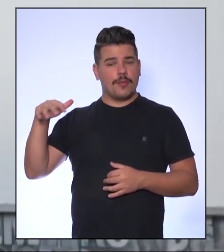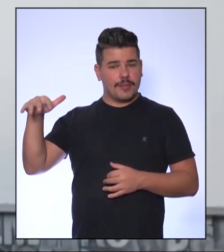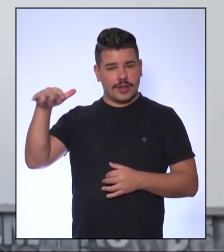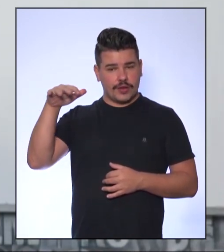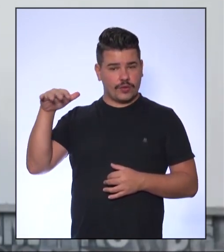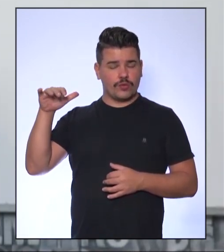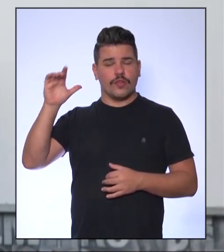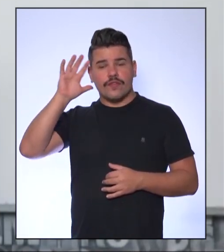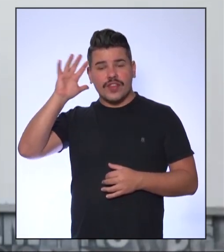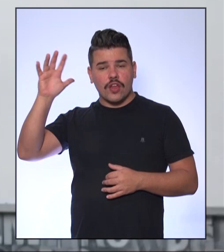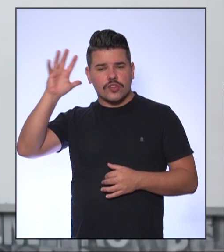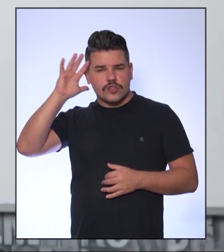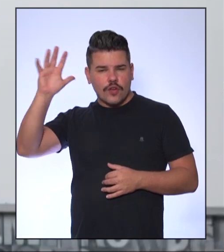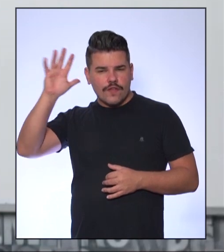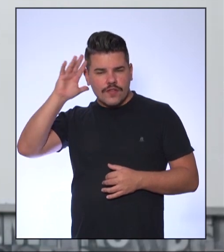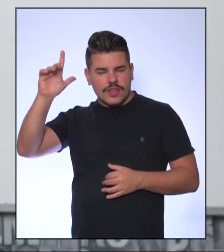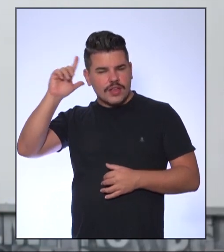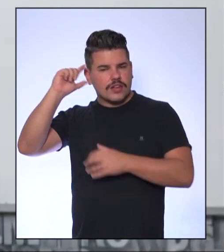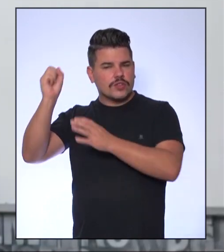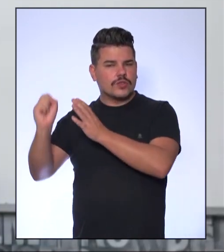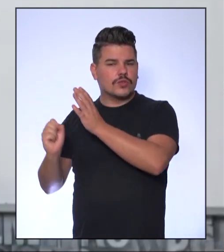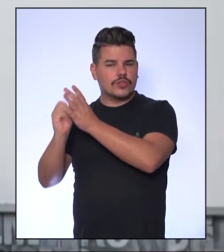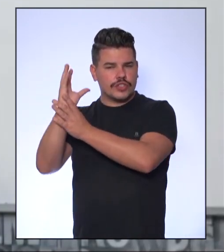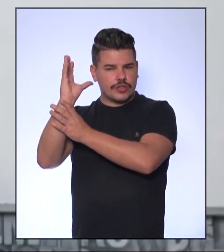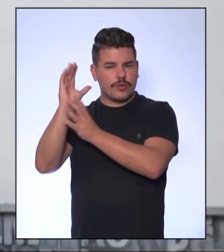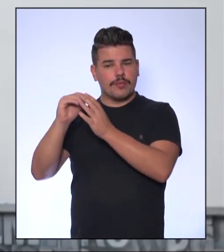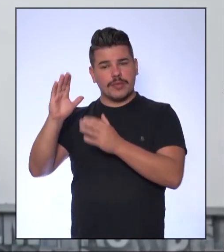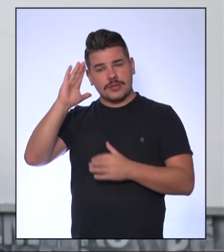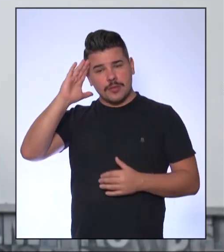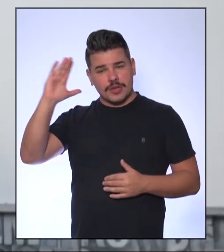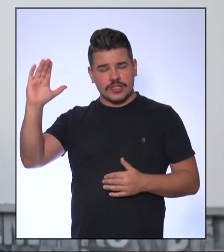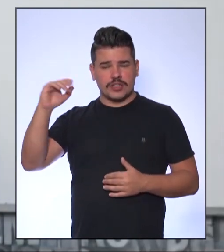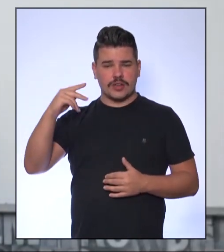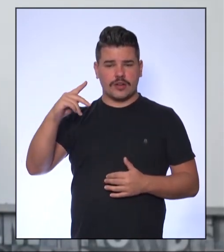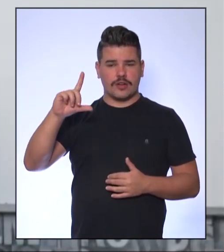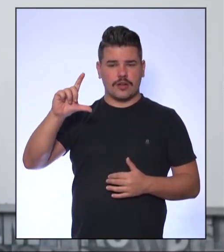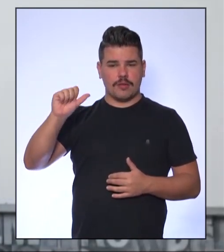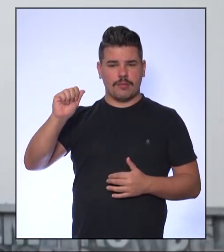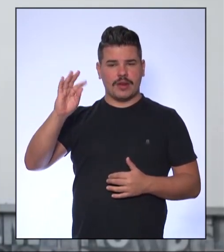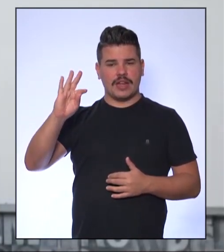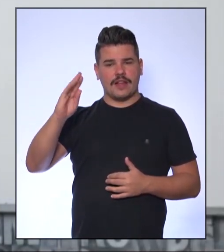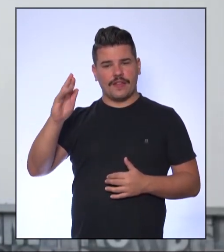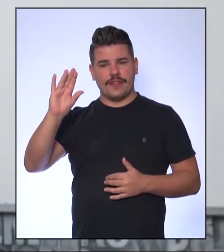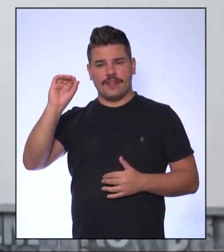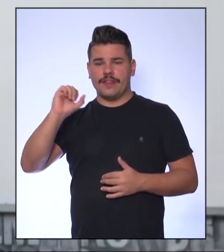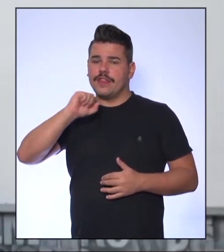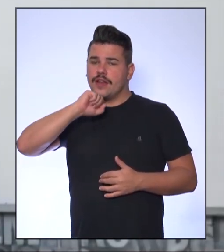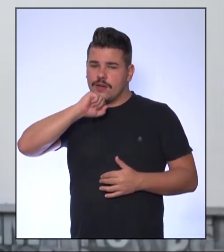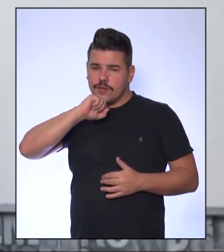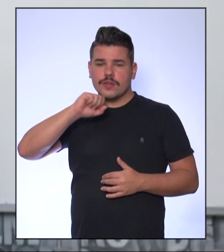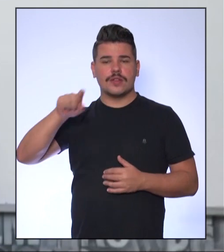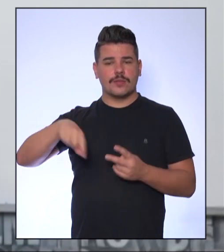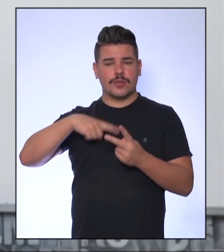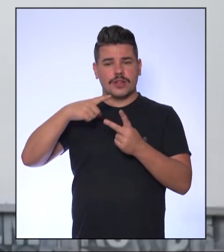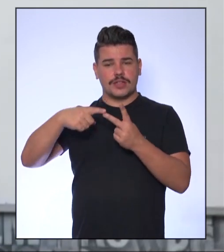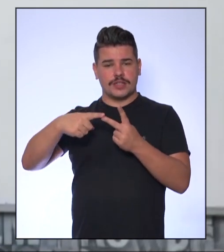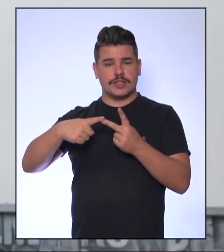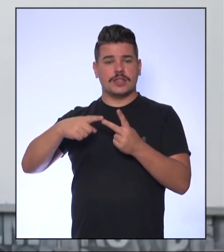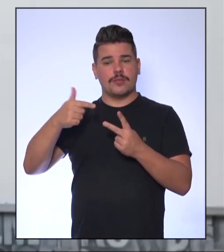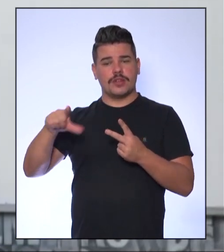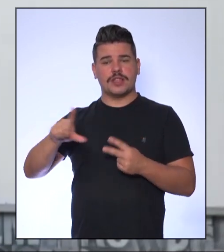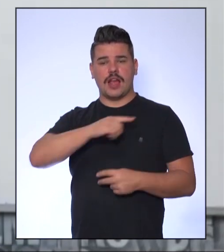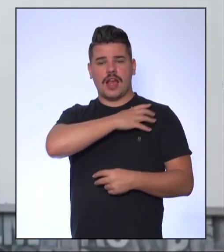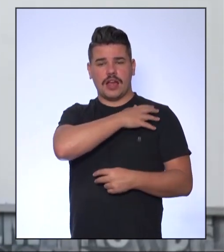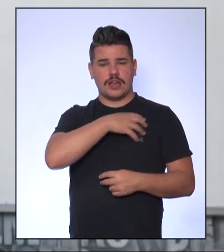da filosofia, fundamento-se em especial em Platão, a escolástica do século IX ao século XV, fundamenta-se em